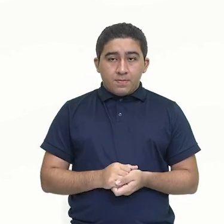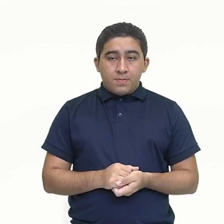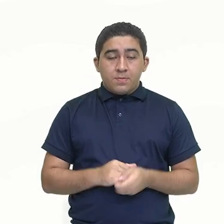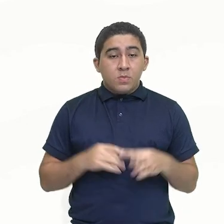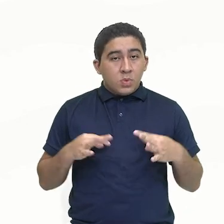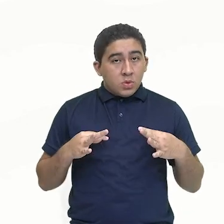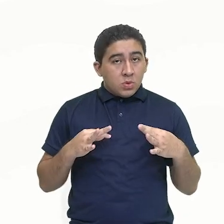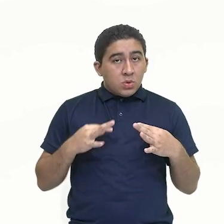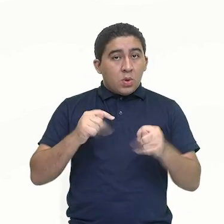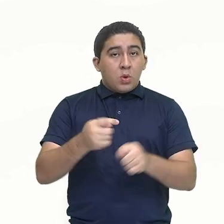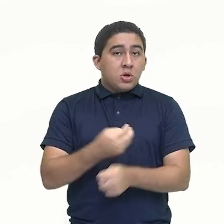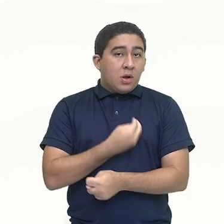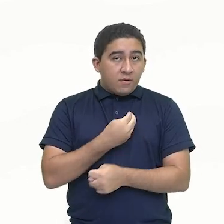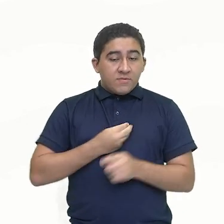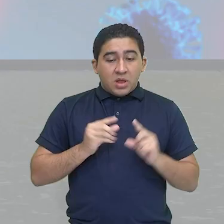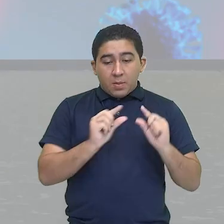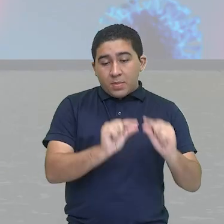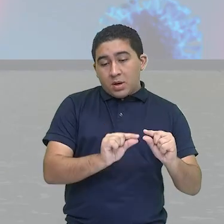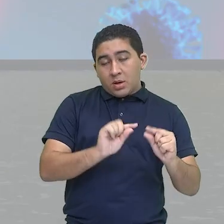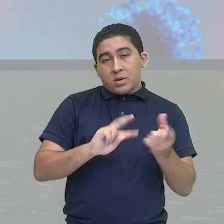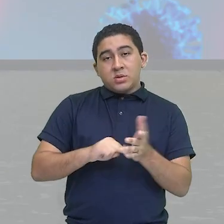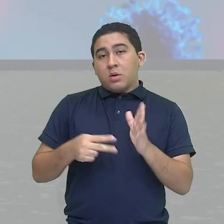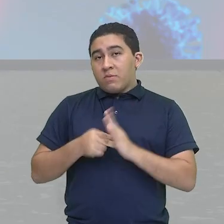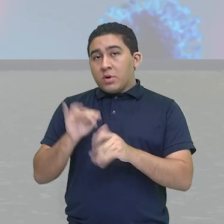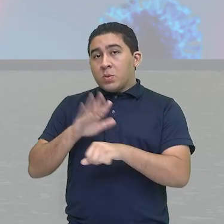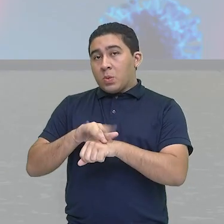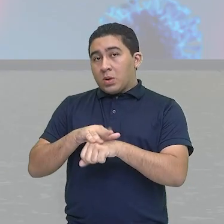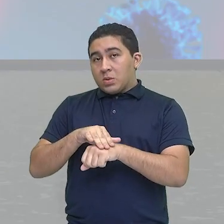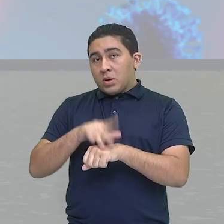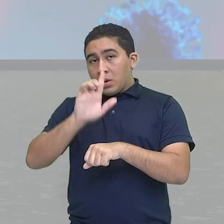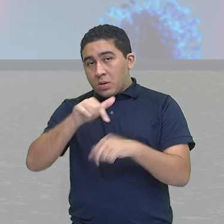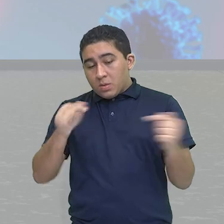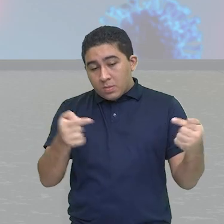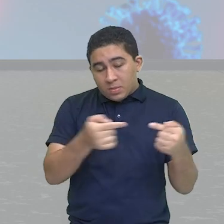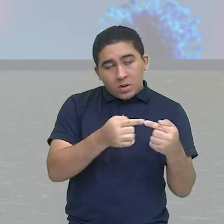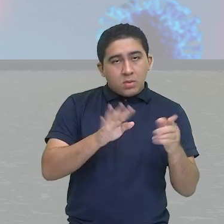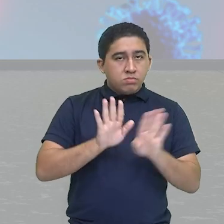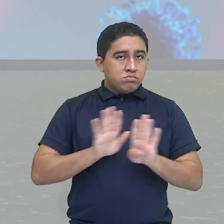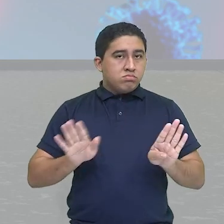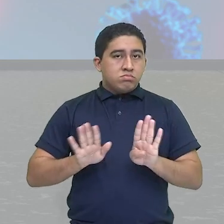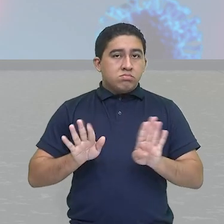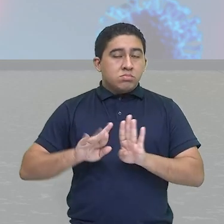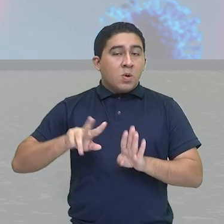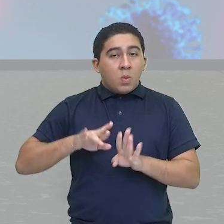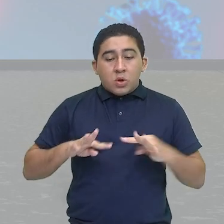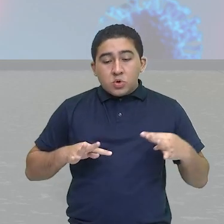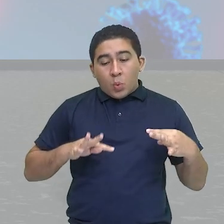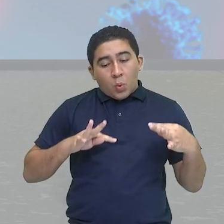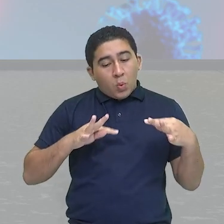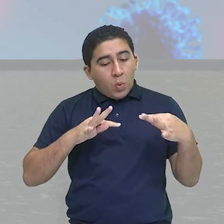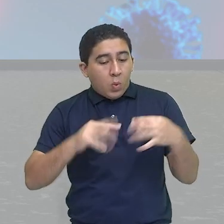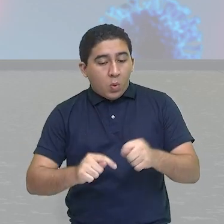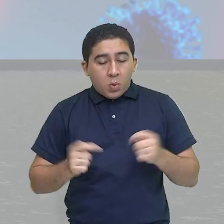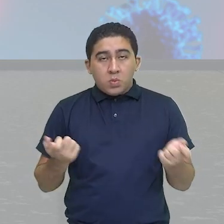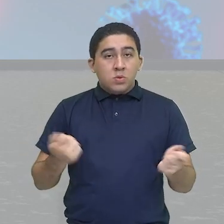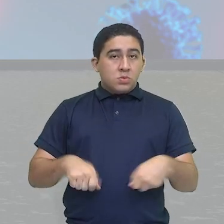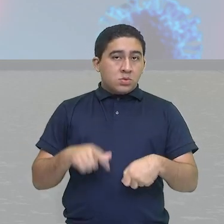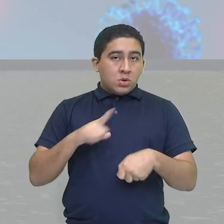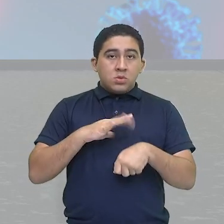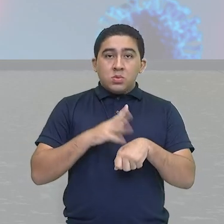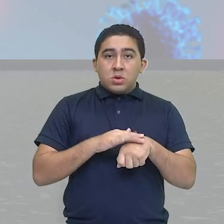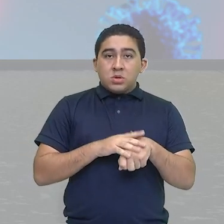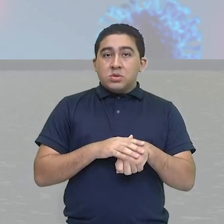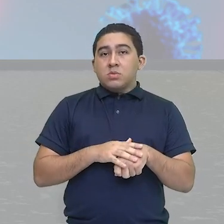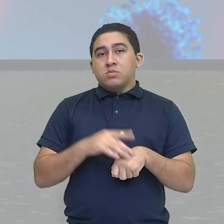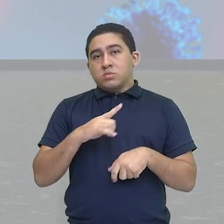os micro-organismos causam doenças? Não. Nem todos os micro-organismos causam doenças. Tem aqueles que